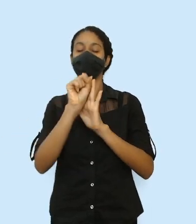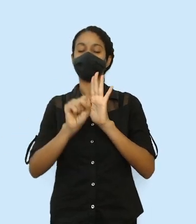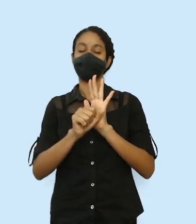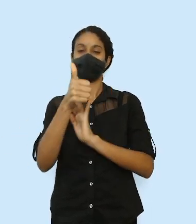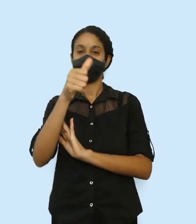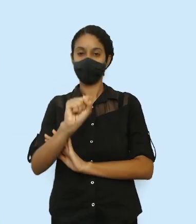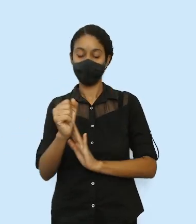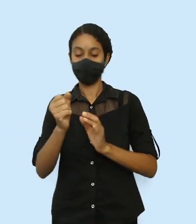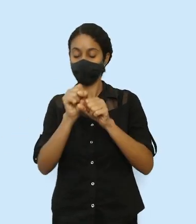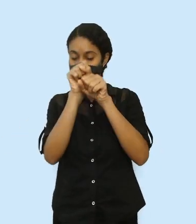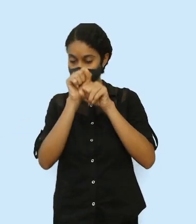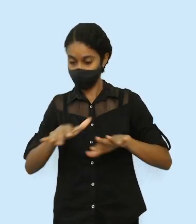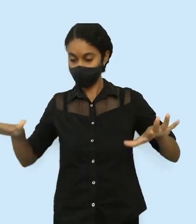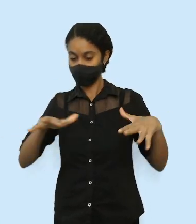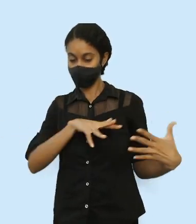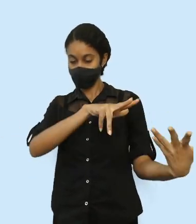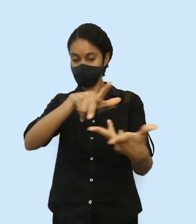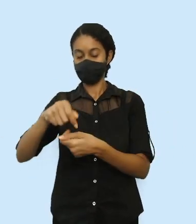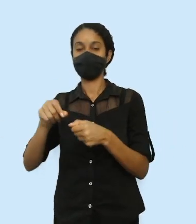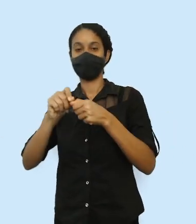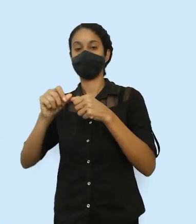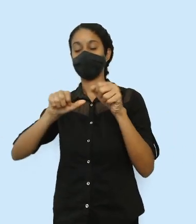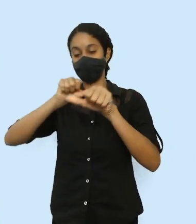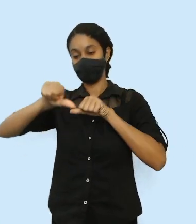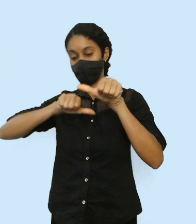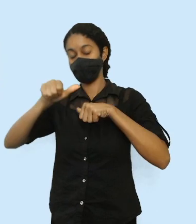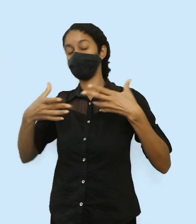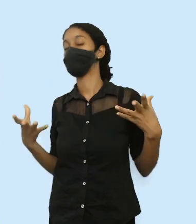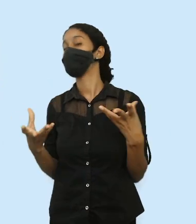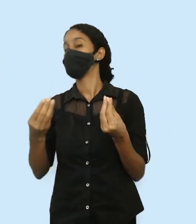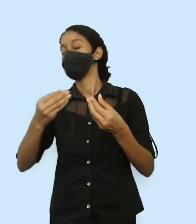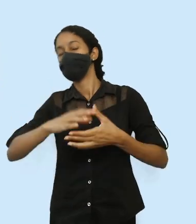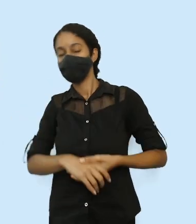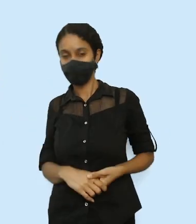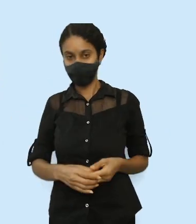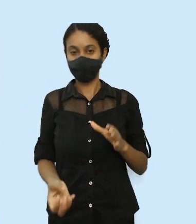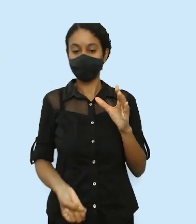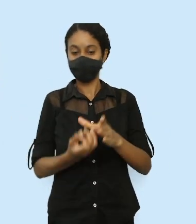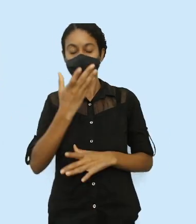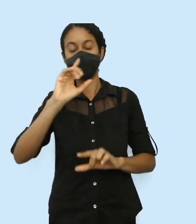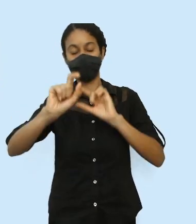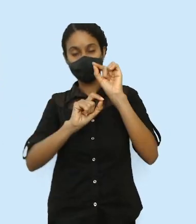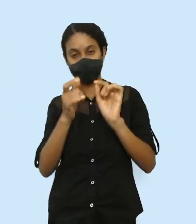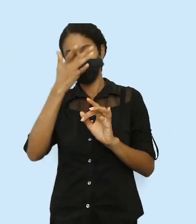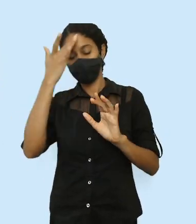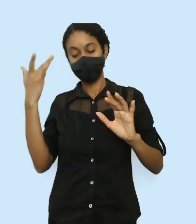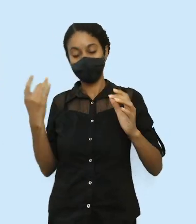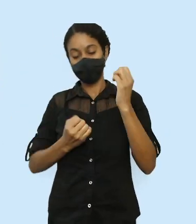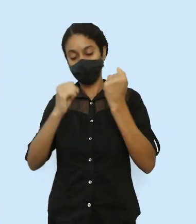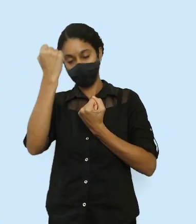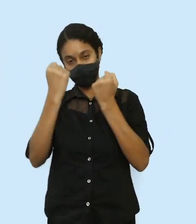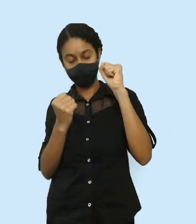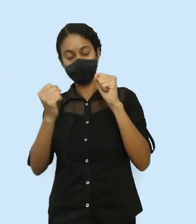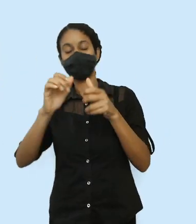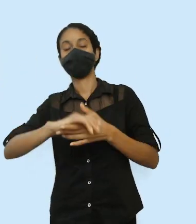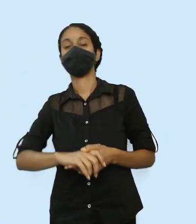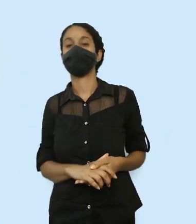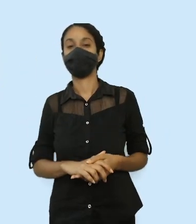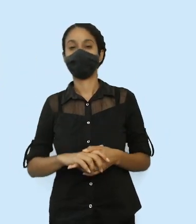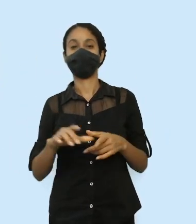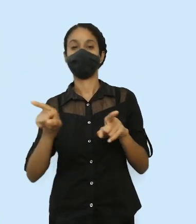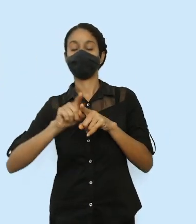se espalhou pelo mundo causando grandes transformações. Ela garantiu o surgimento da indústria e consolidou o processo